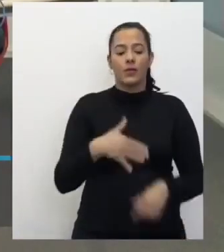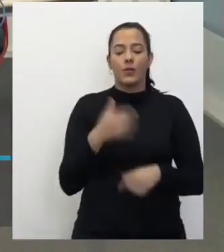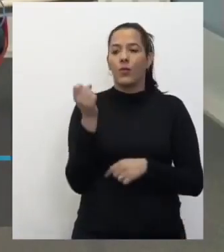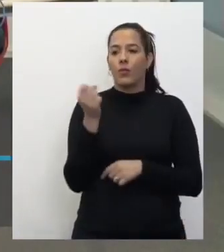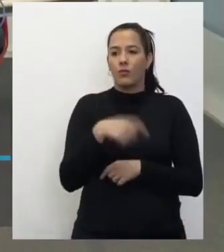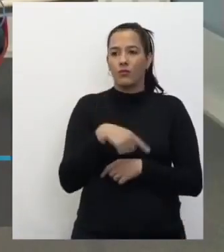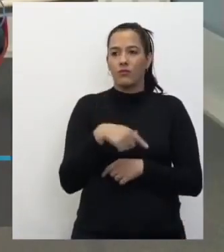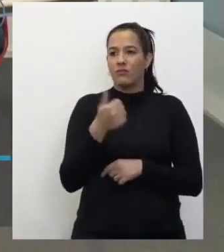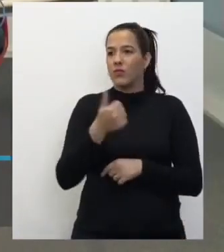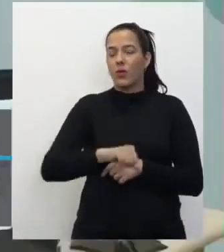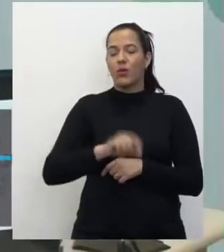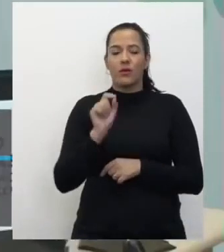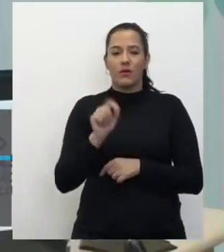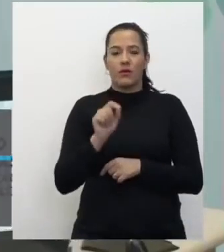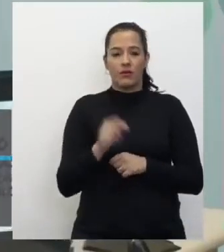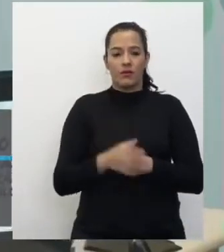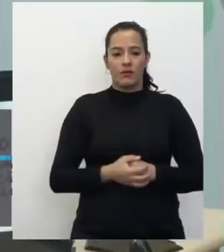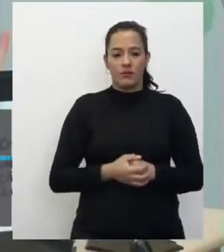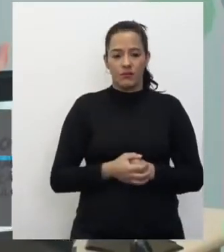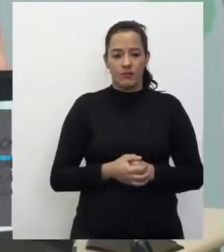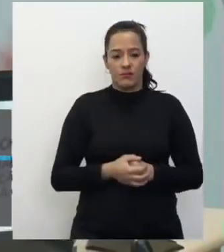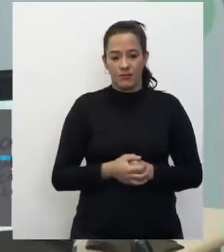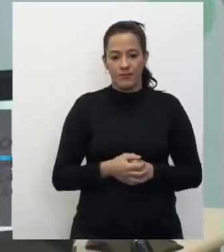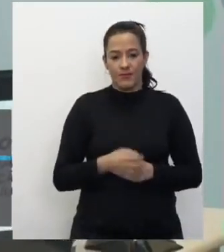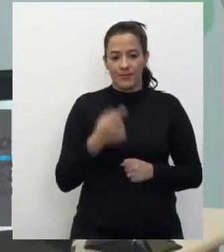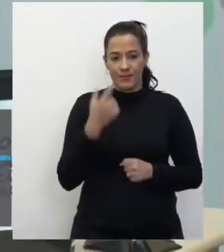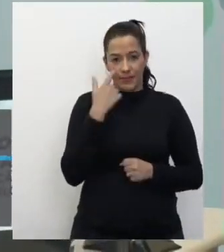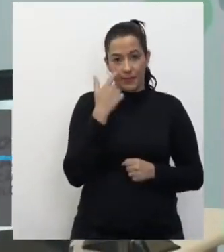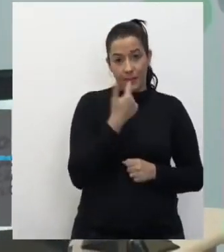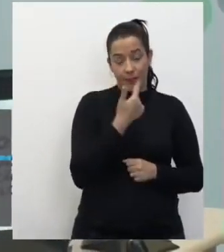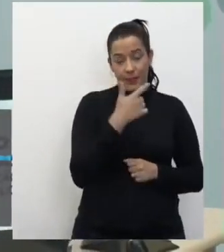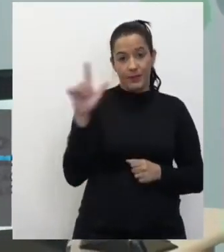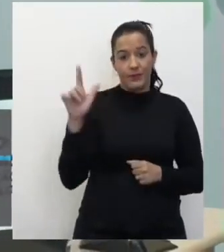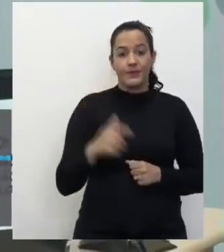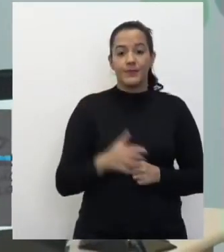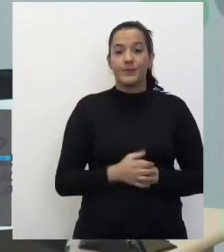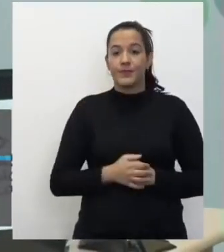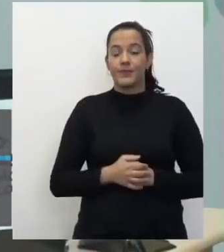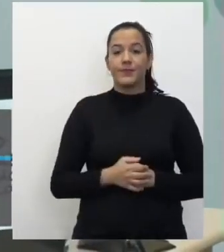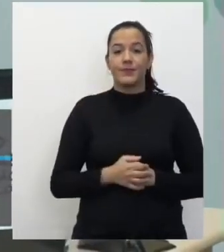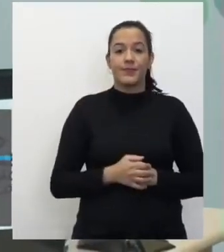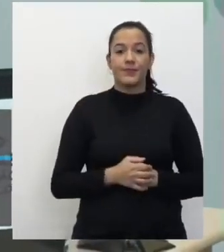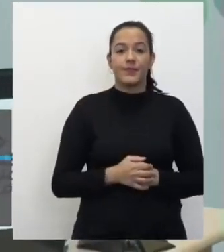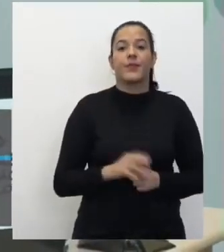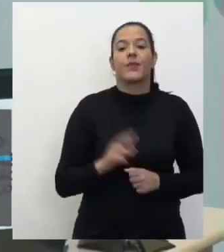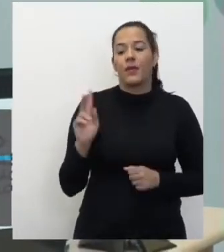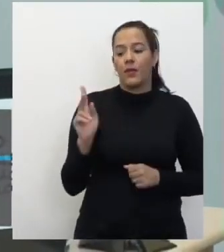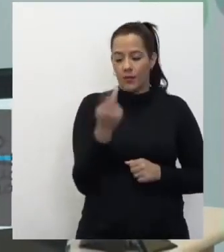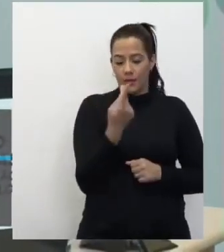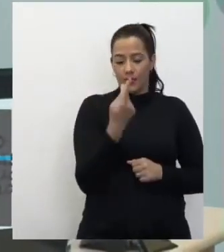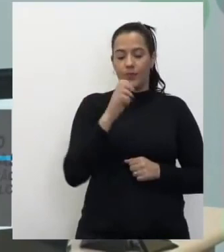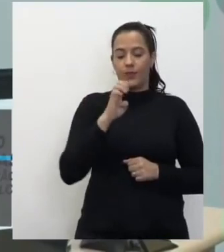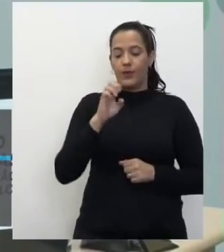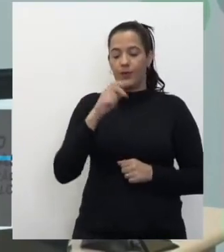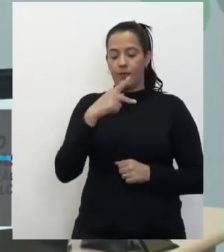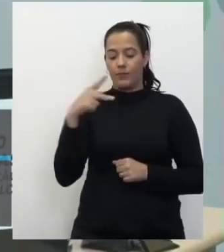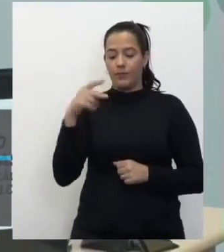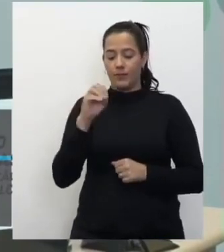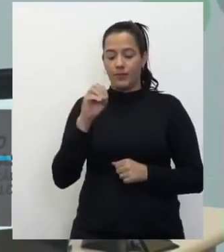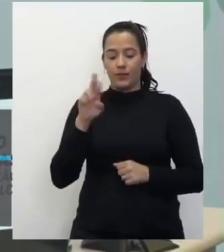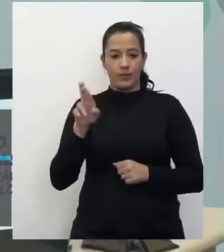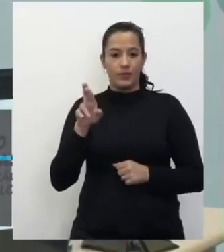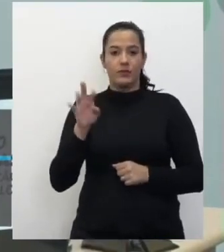Potter e Vingadores. Meu sonho, nossa, eu, modéstia à parte também, amo Harry Potter. Eu sou da turma do Harry Potter. Simpsons e